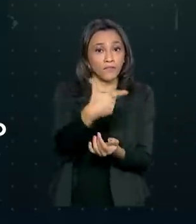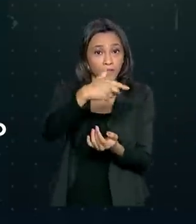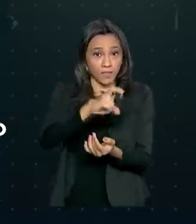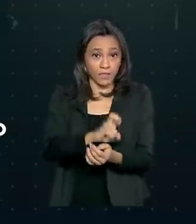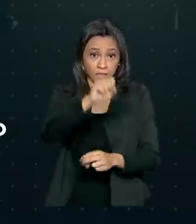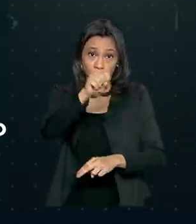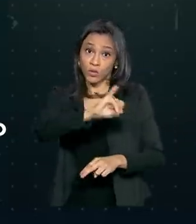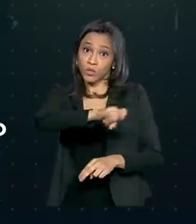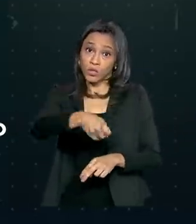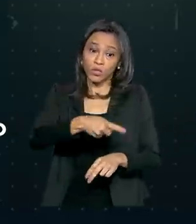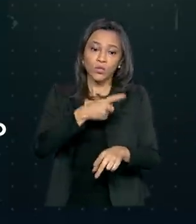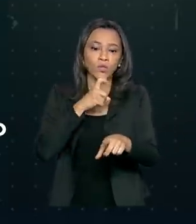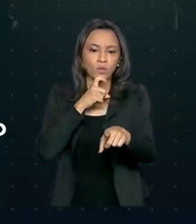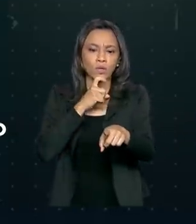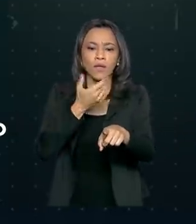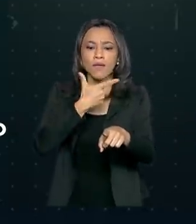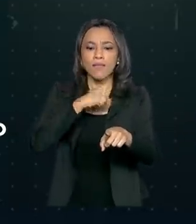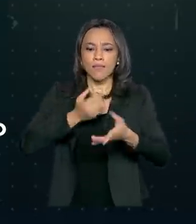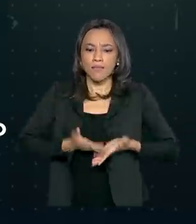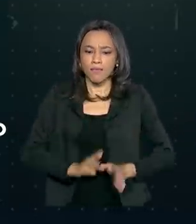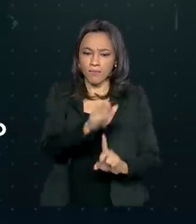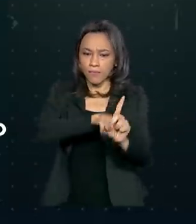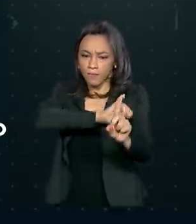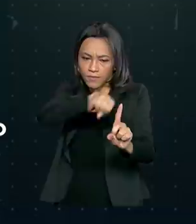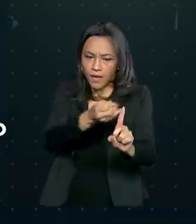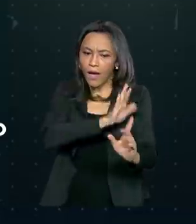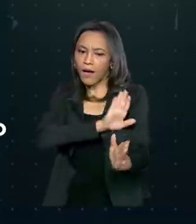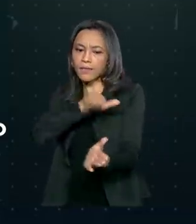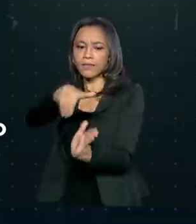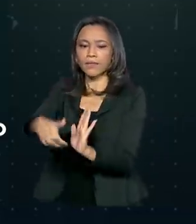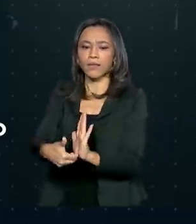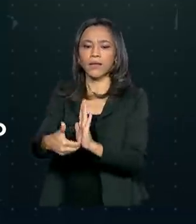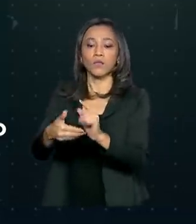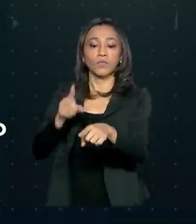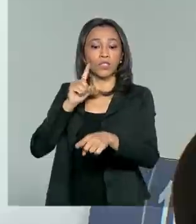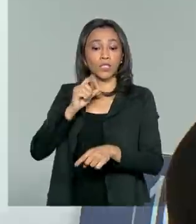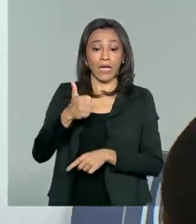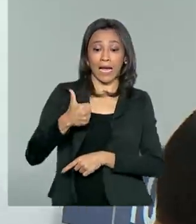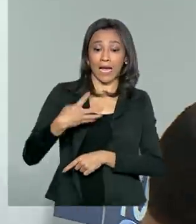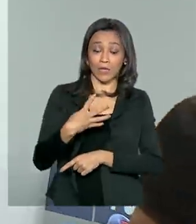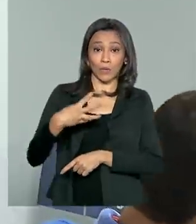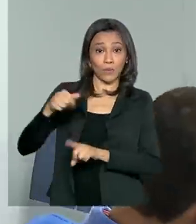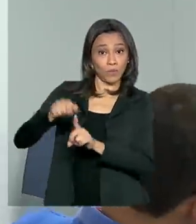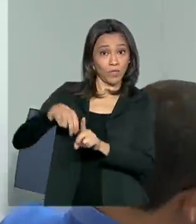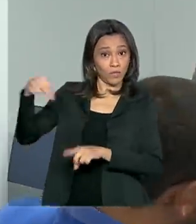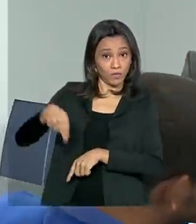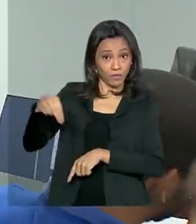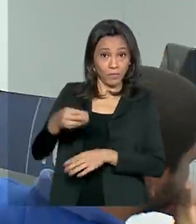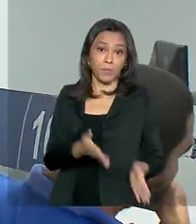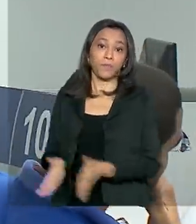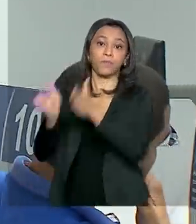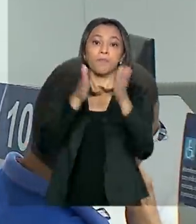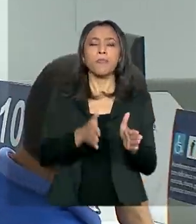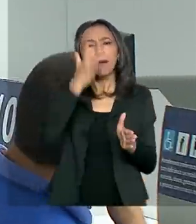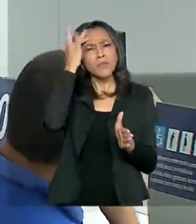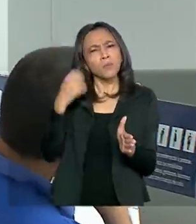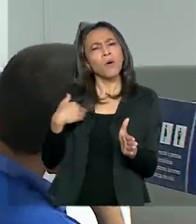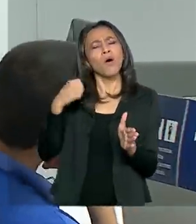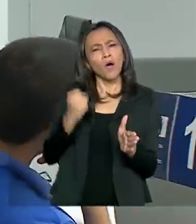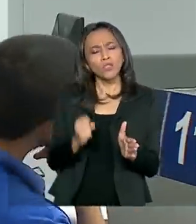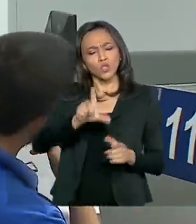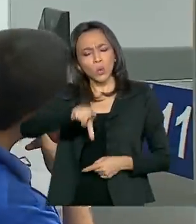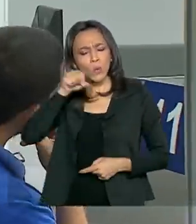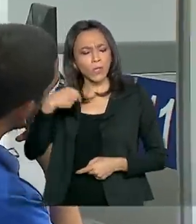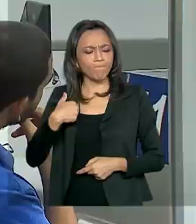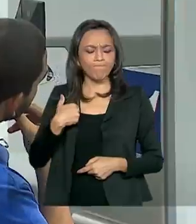julho para os nascidos em janeiro e vai até 14 de novembro. O beneficiário vai poder optar por não